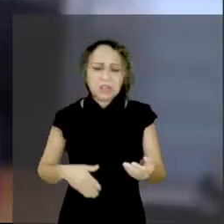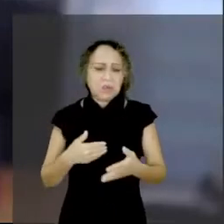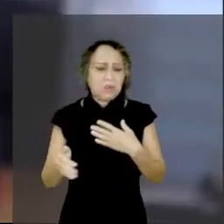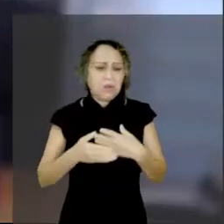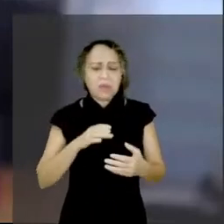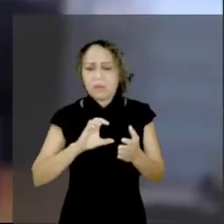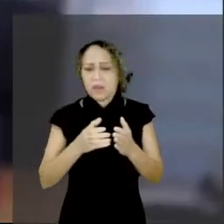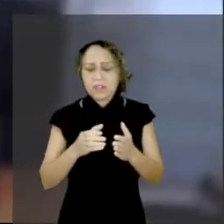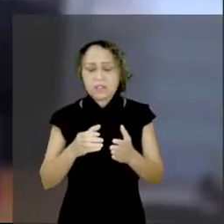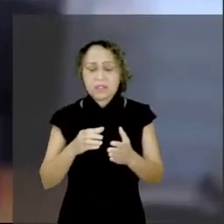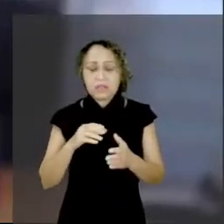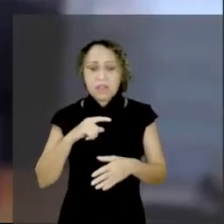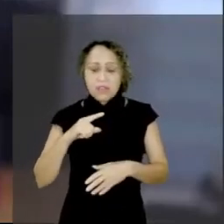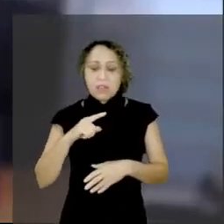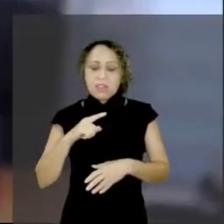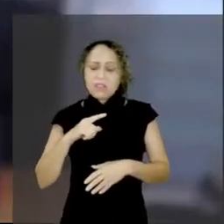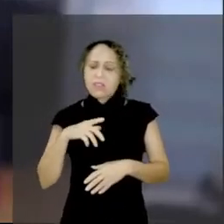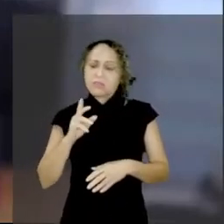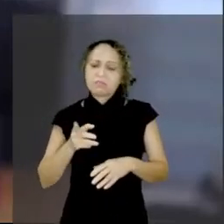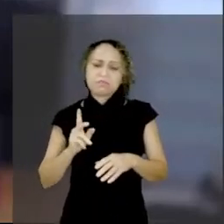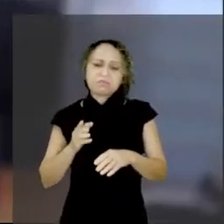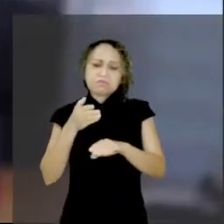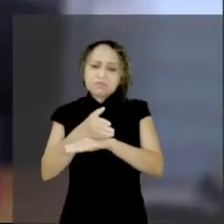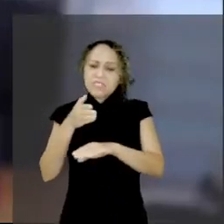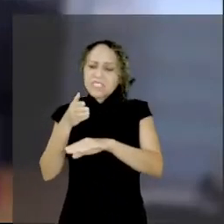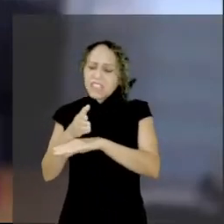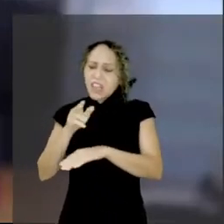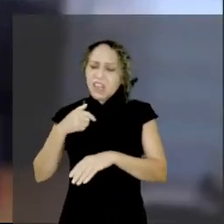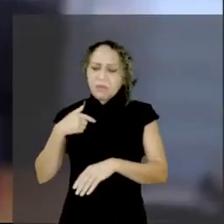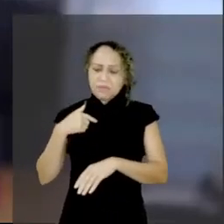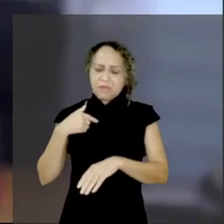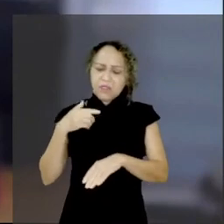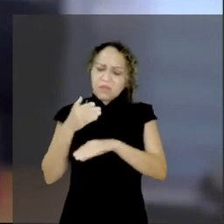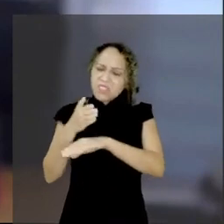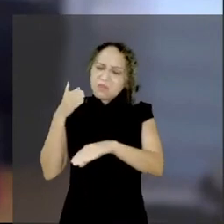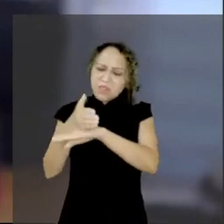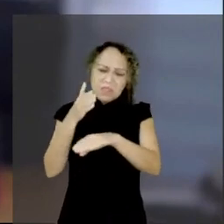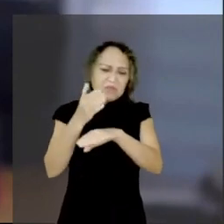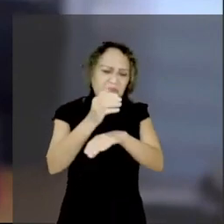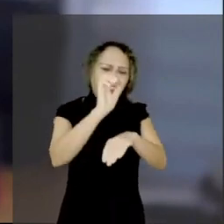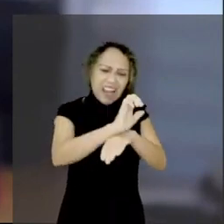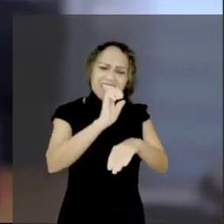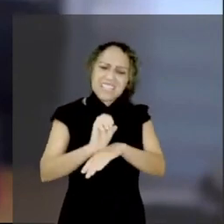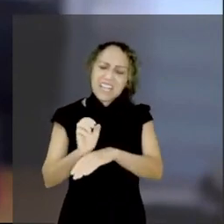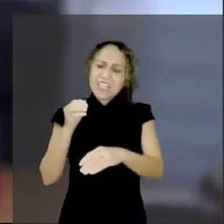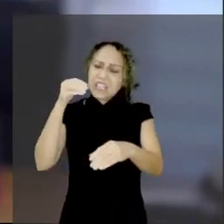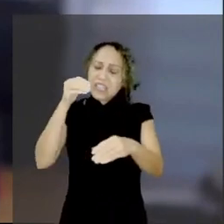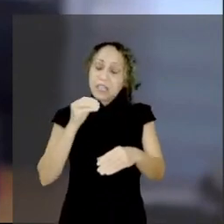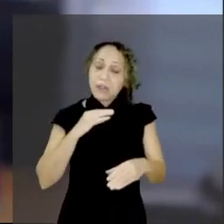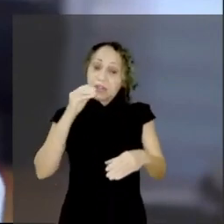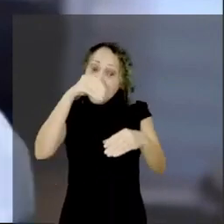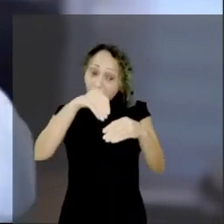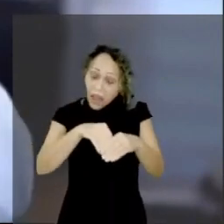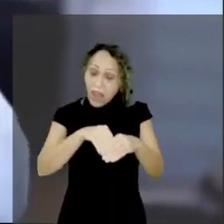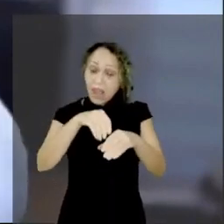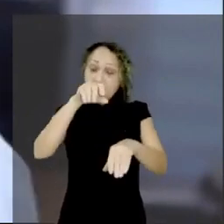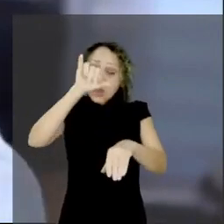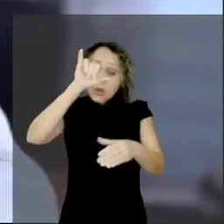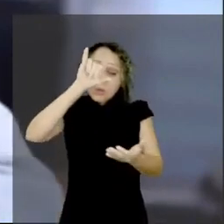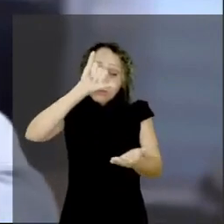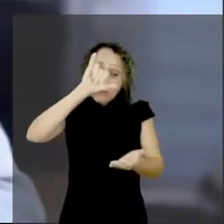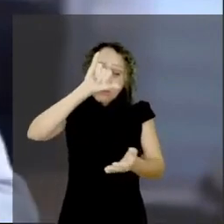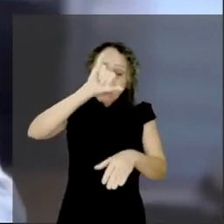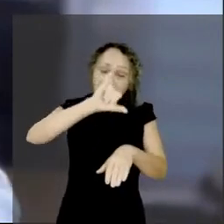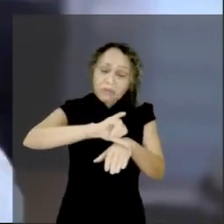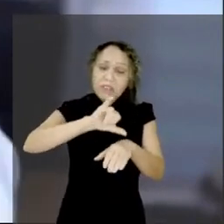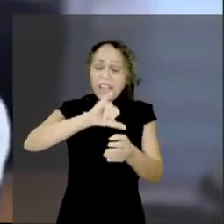gente possa viver, sabe, democraticamente, de forma sadia. Eu fiz isso, eu duvido que tenha um prefeito do